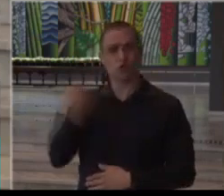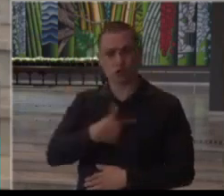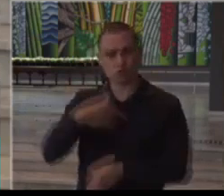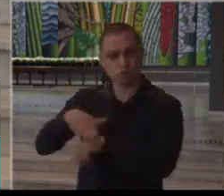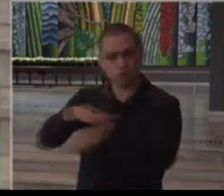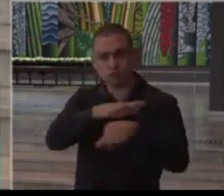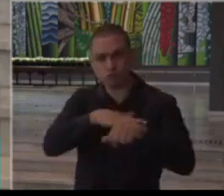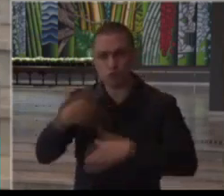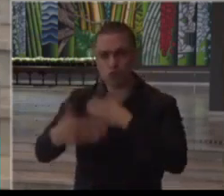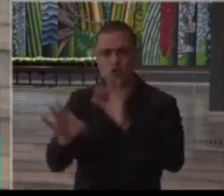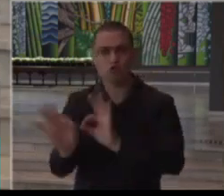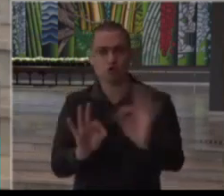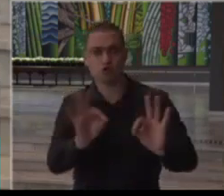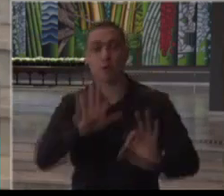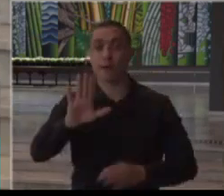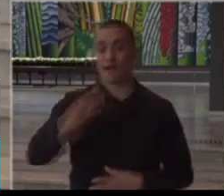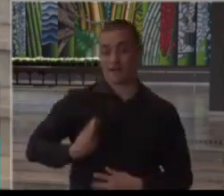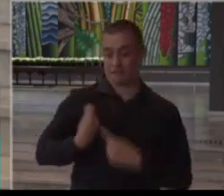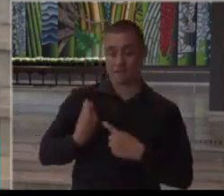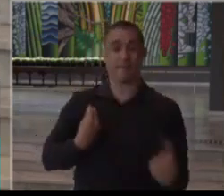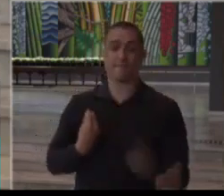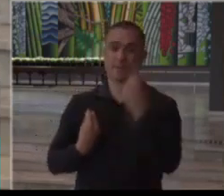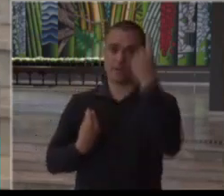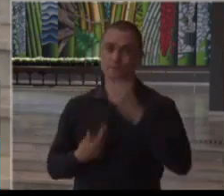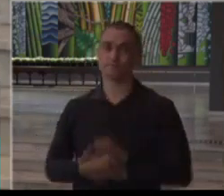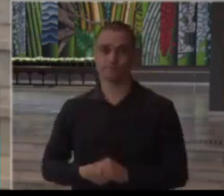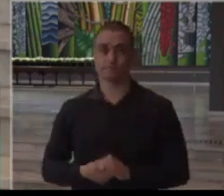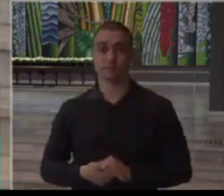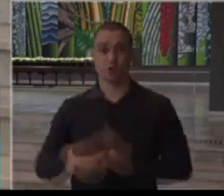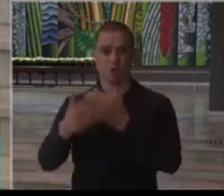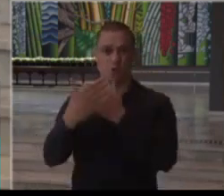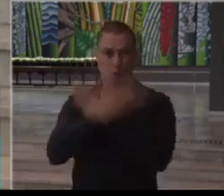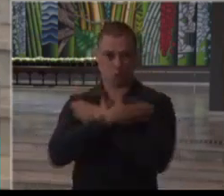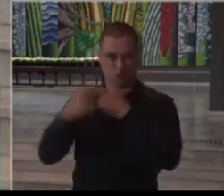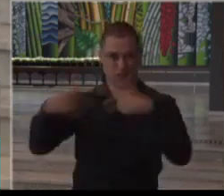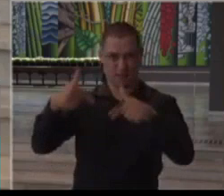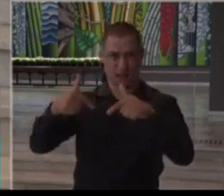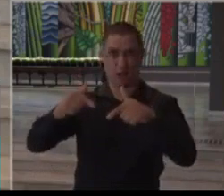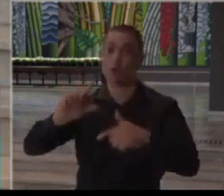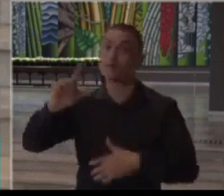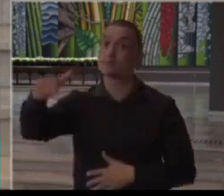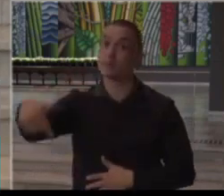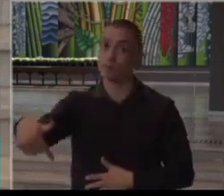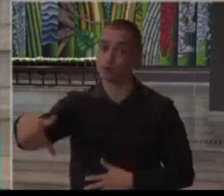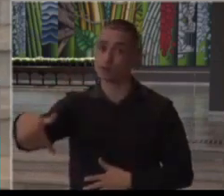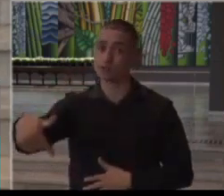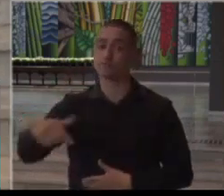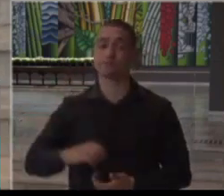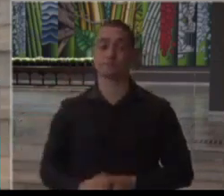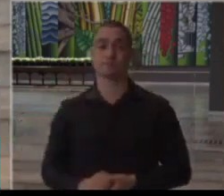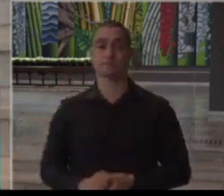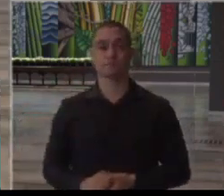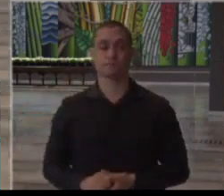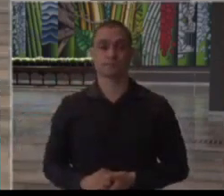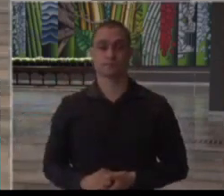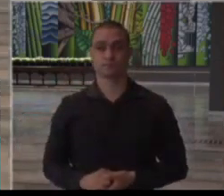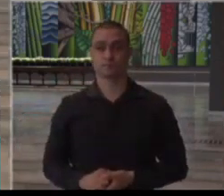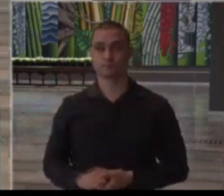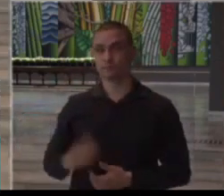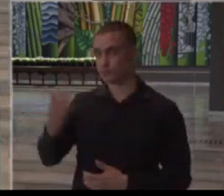muito mobilizados nesse processo, mas as vidas em primeiro lugar. Os empregos vêm na sequência, exatamente nessa